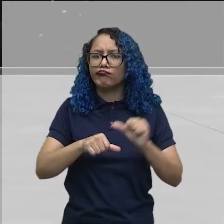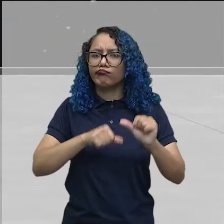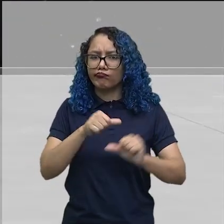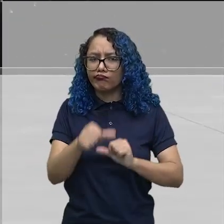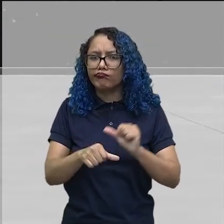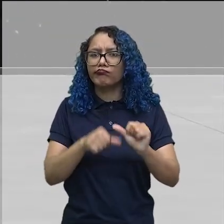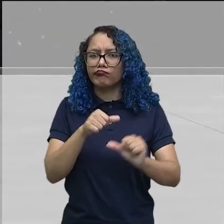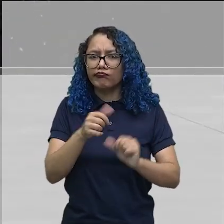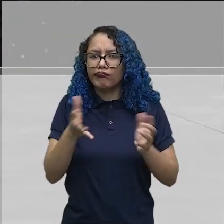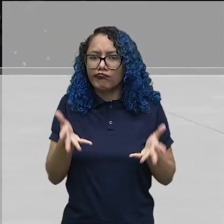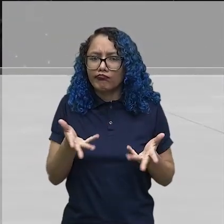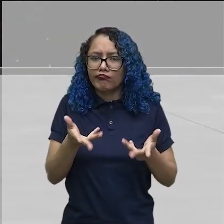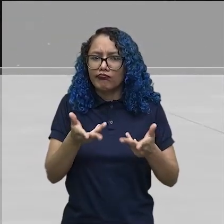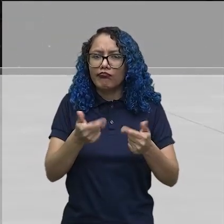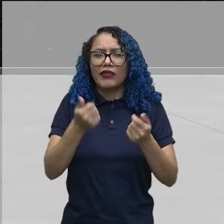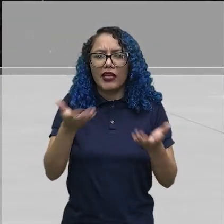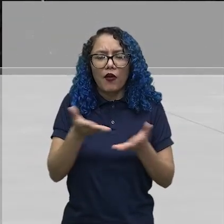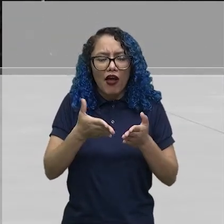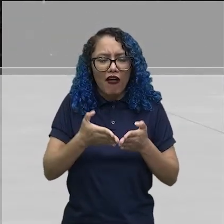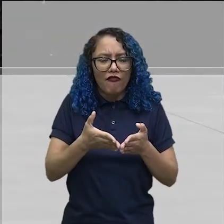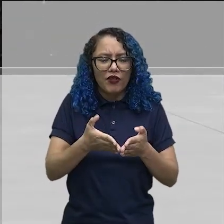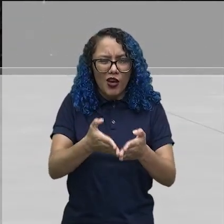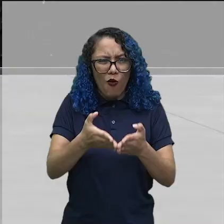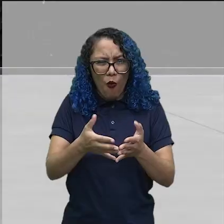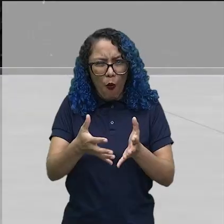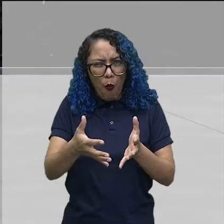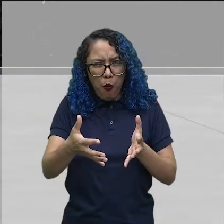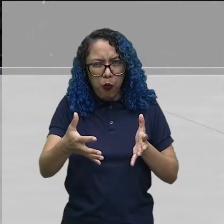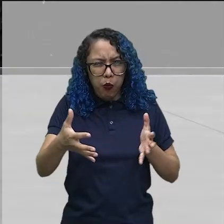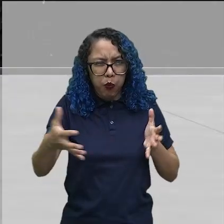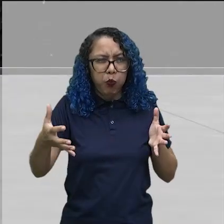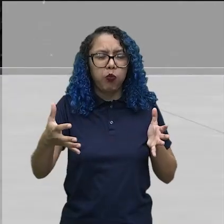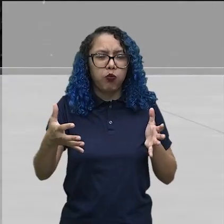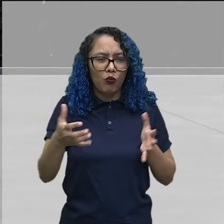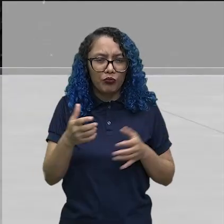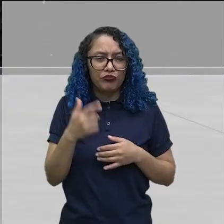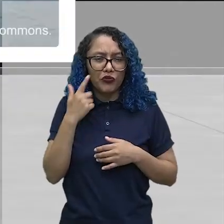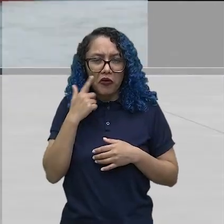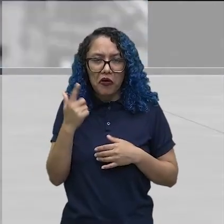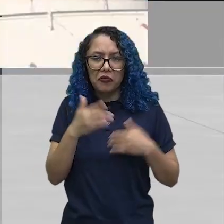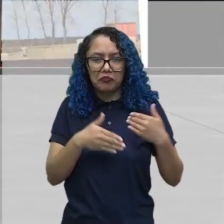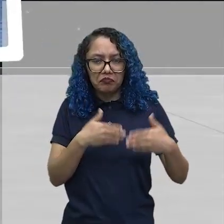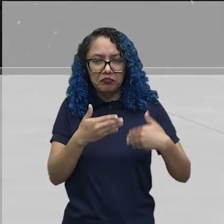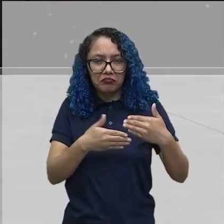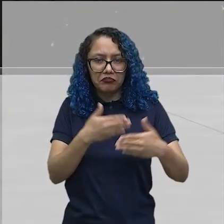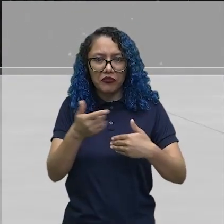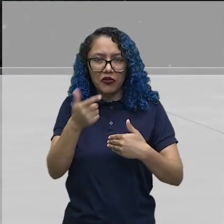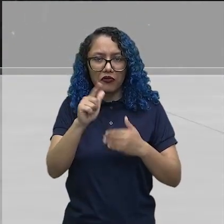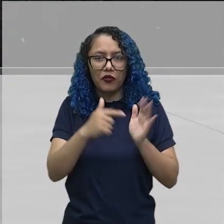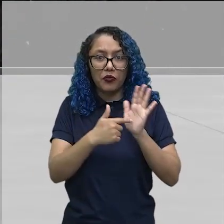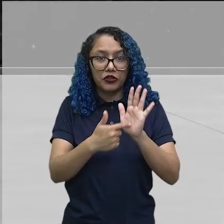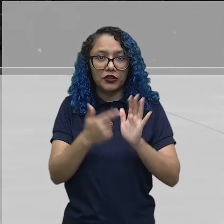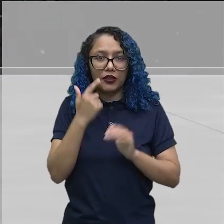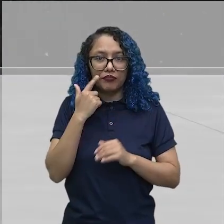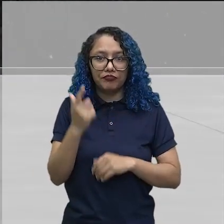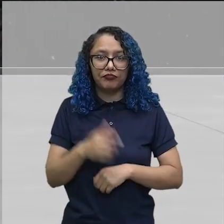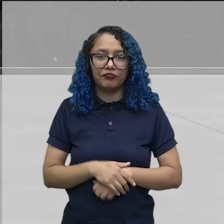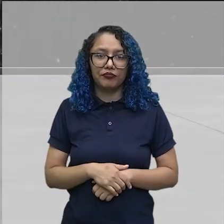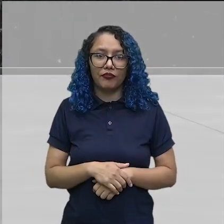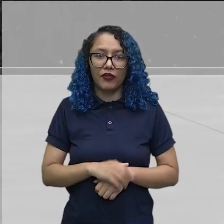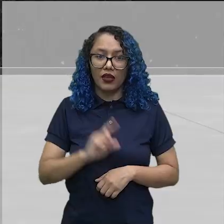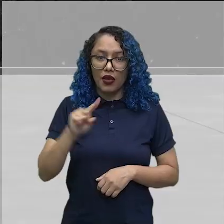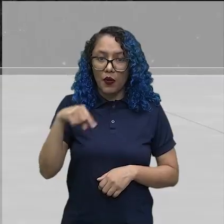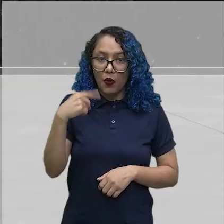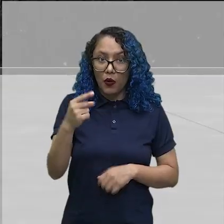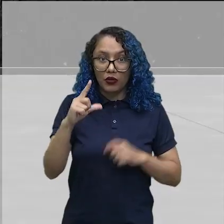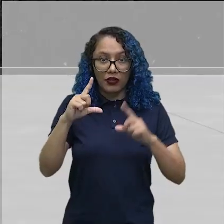tornaram navios gigantescos. Os navios modernos, conforme vocês vão ver na próxima imagem, né? Na